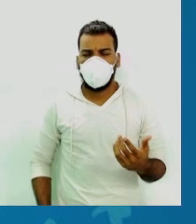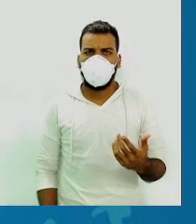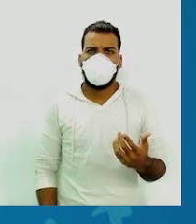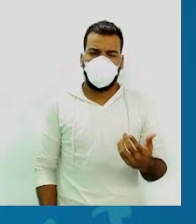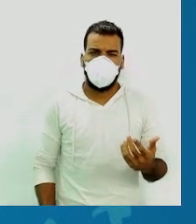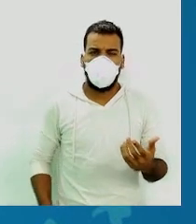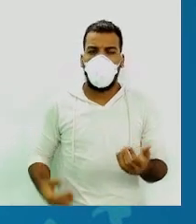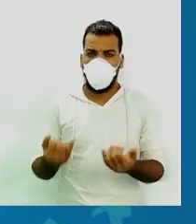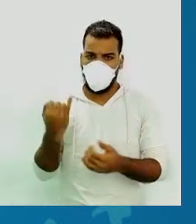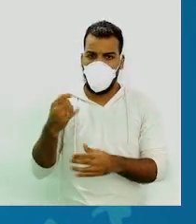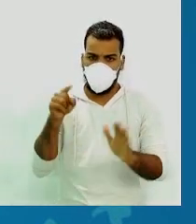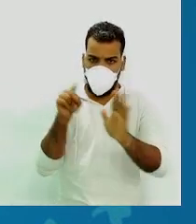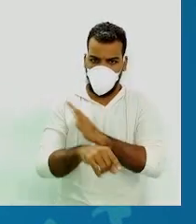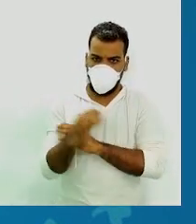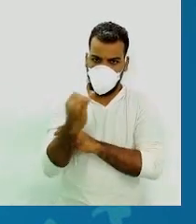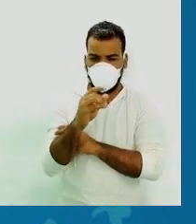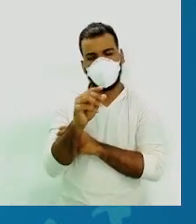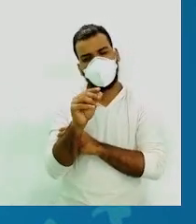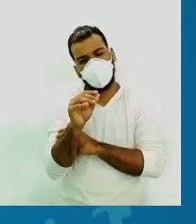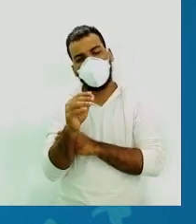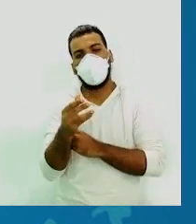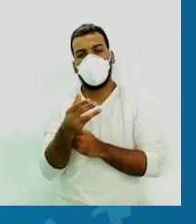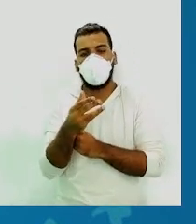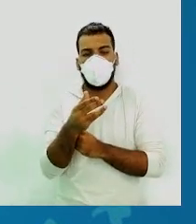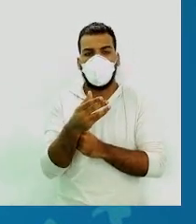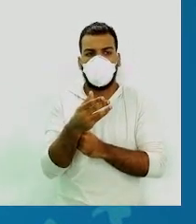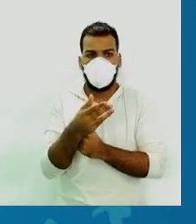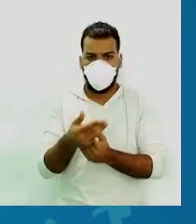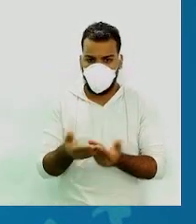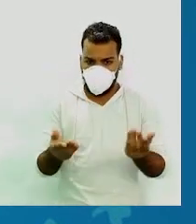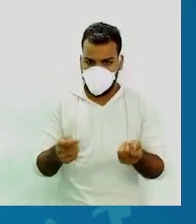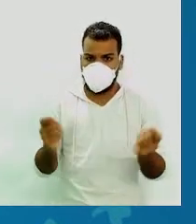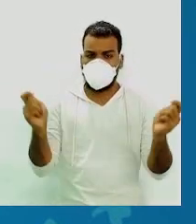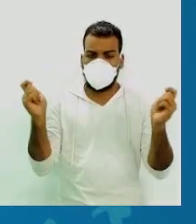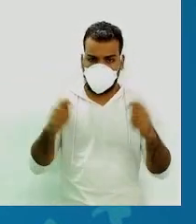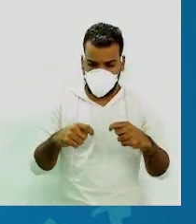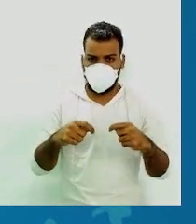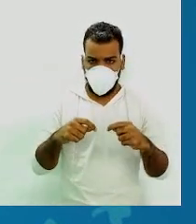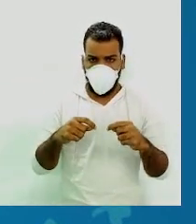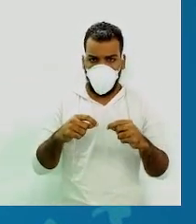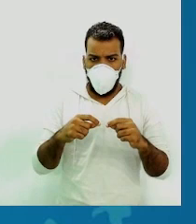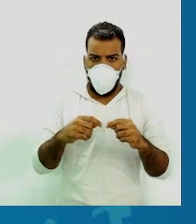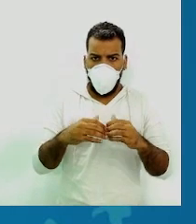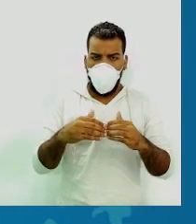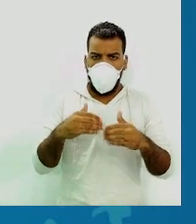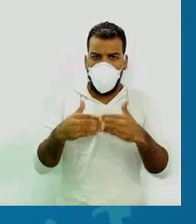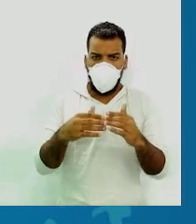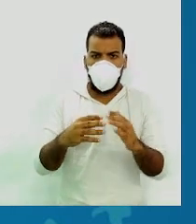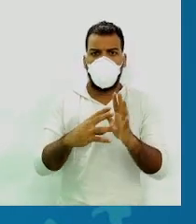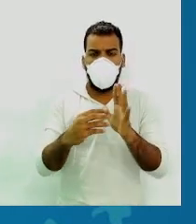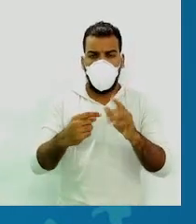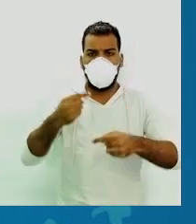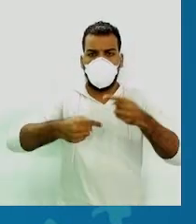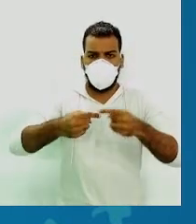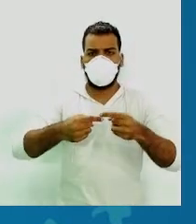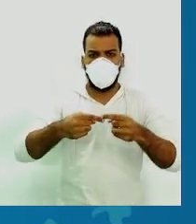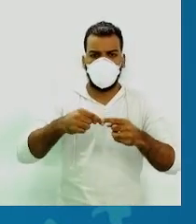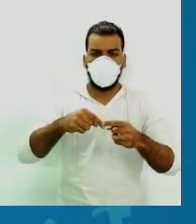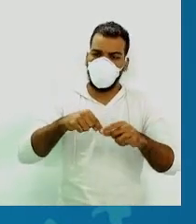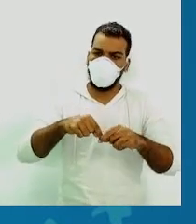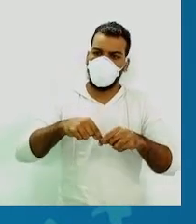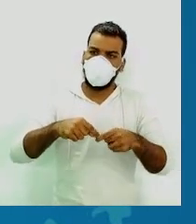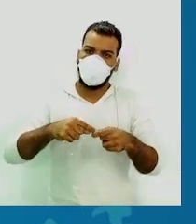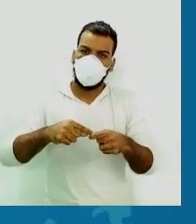uma importante pergunta, será que hoje conseguiríamos desenvolver um modelo ideal de política baseado naquilo